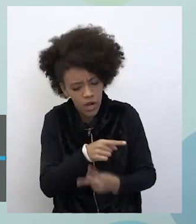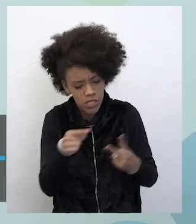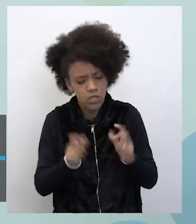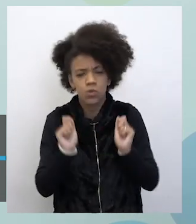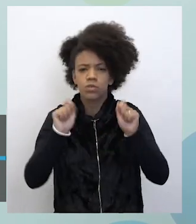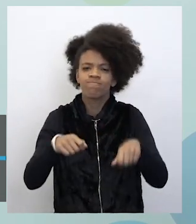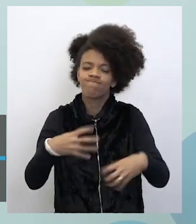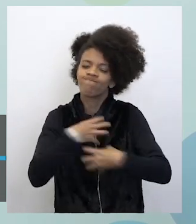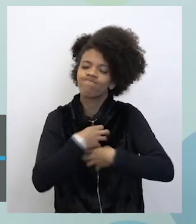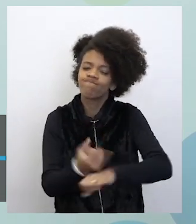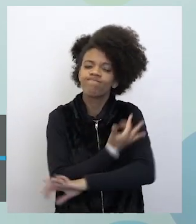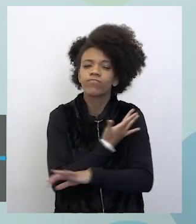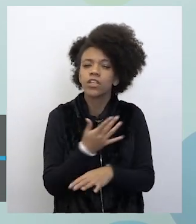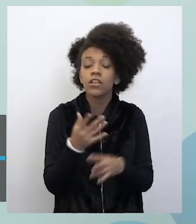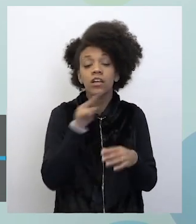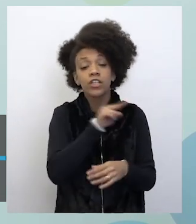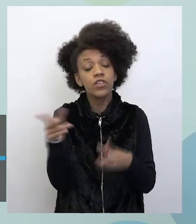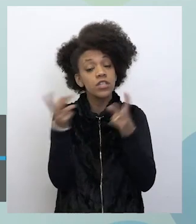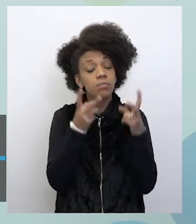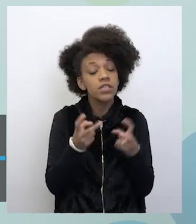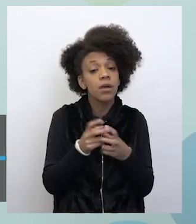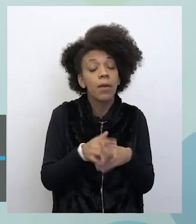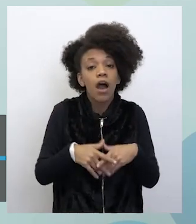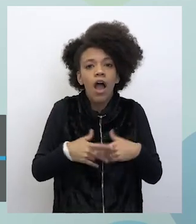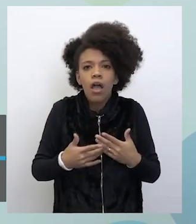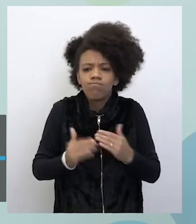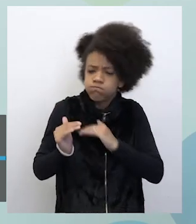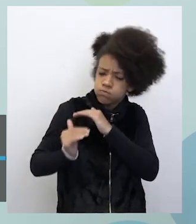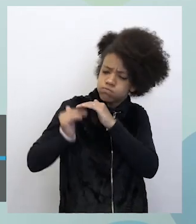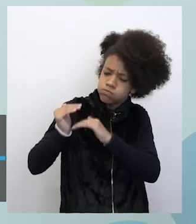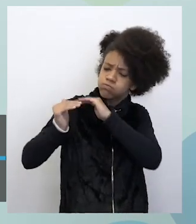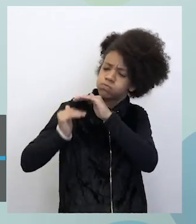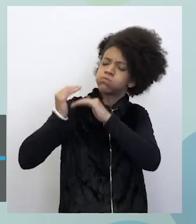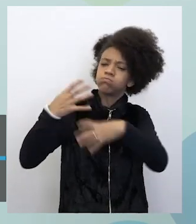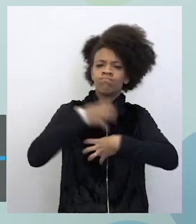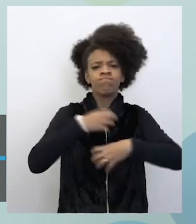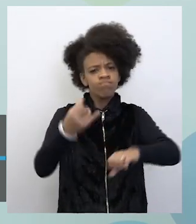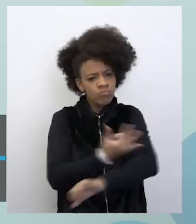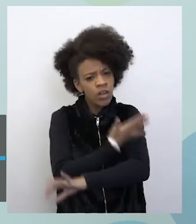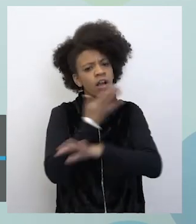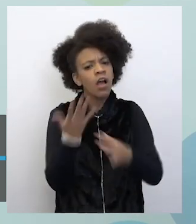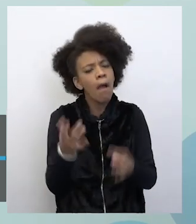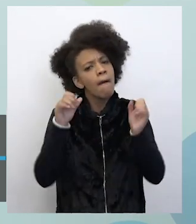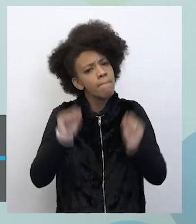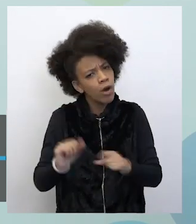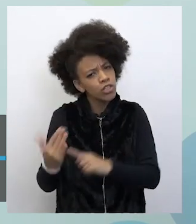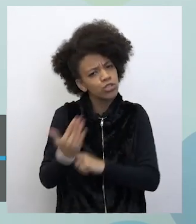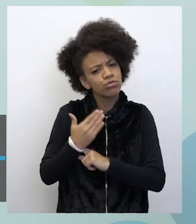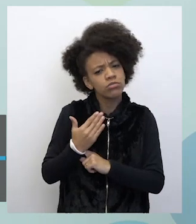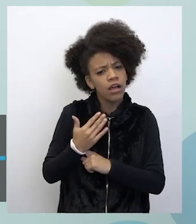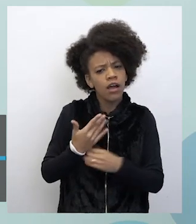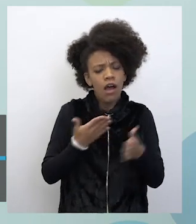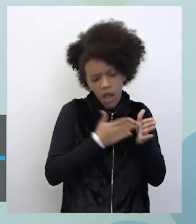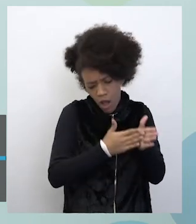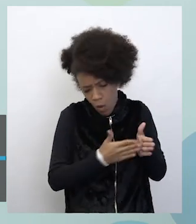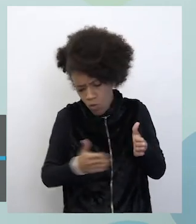competências socioemocionais, é que vocês percebam o quanto desenvolver essas competências socioemocionais podem nos ajudar ao longo